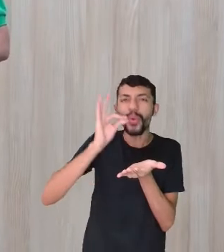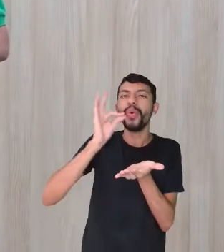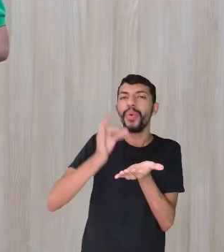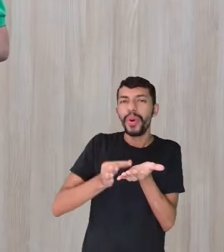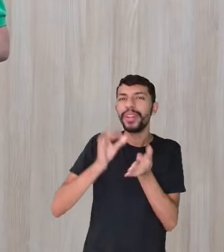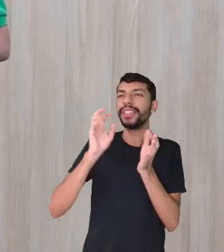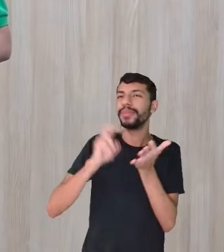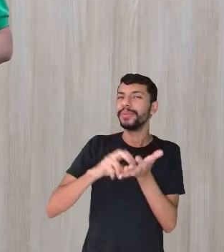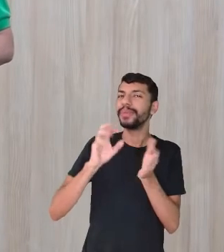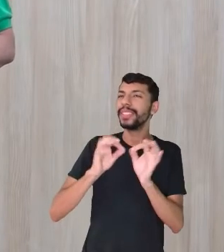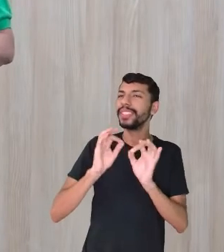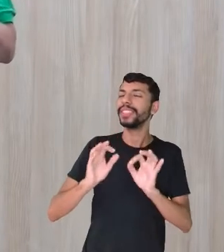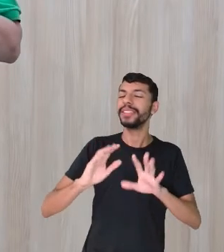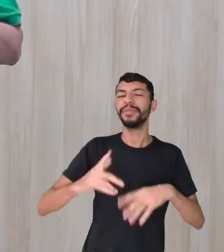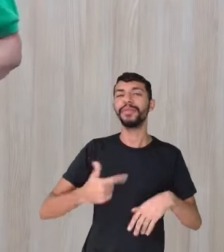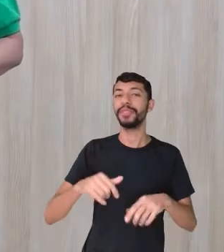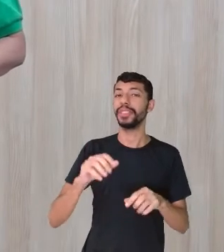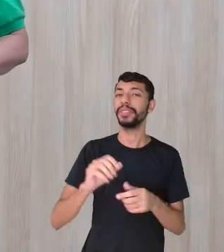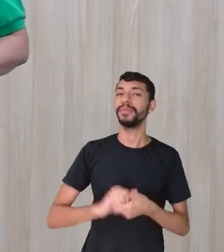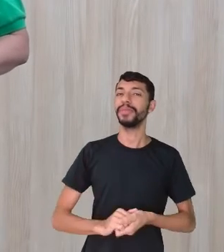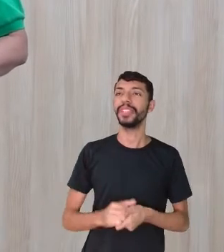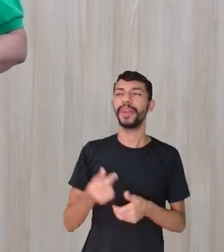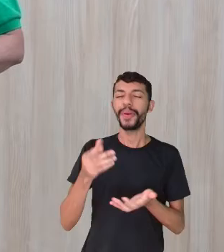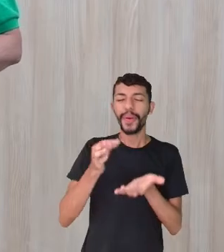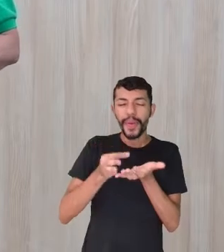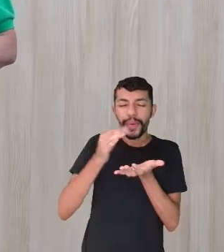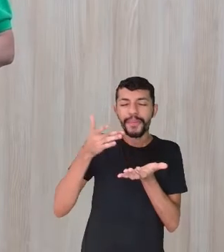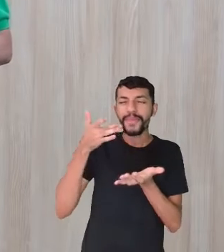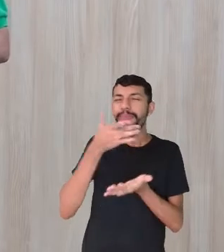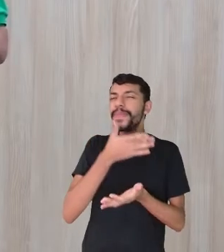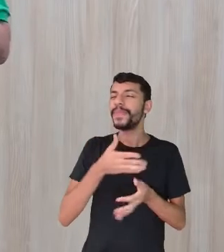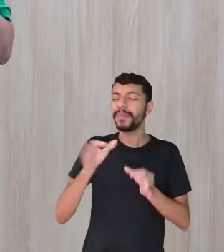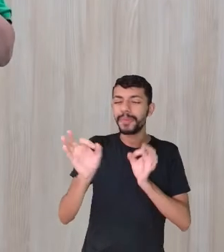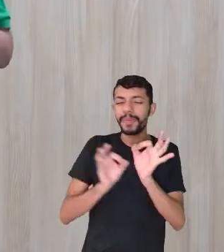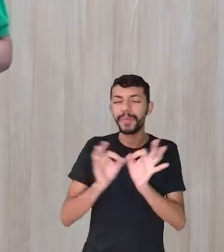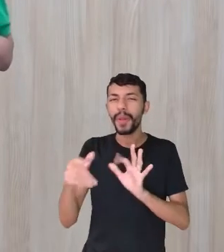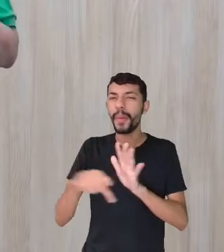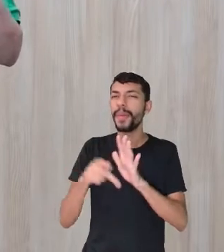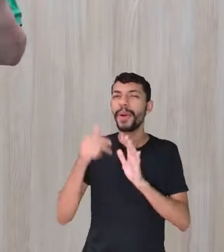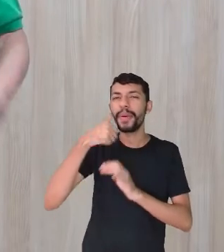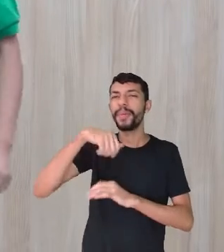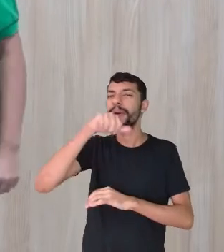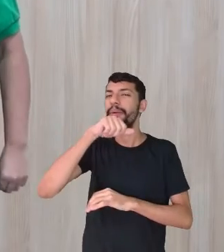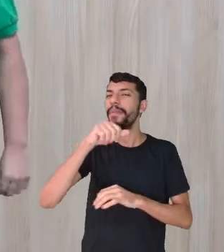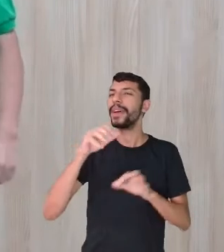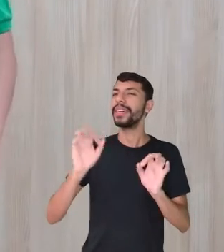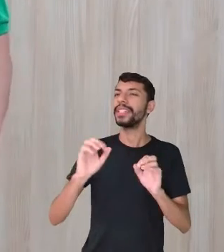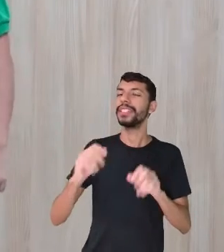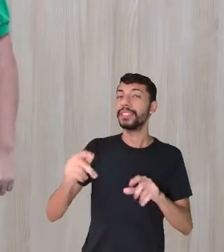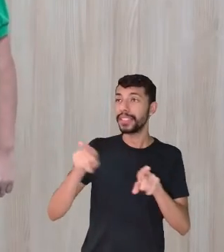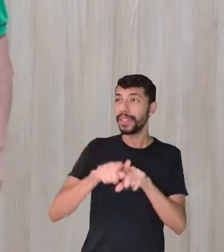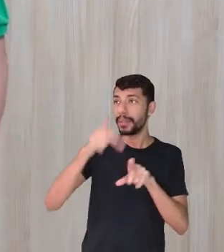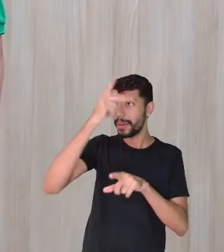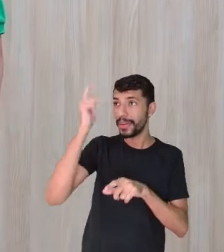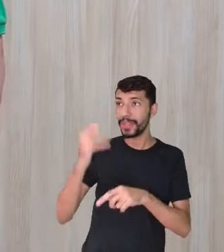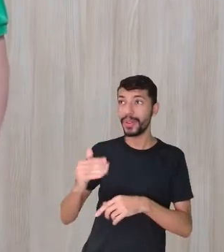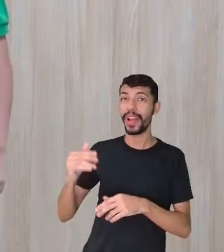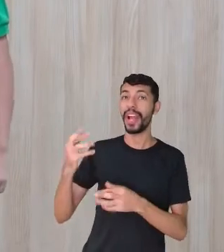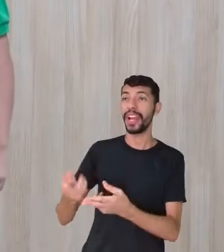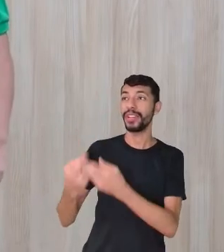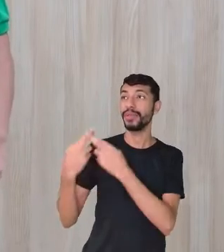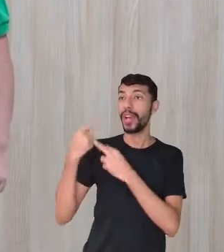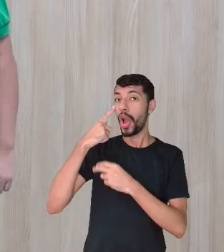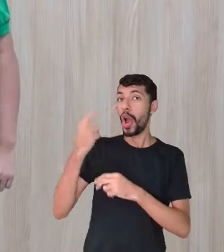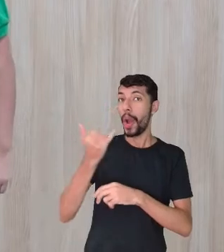tomar ainda, não é? Aquele café gostoso, preparado pela sua mãe, seu responsável. Billy já está aqui me mostrando